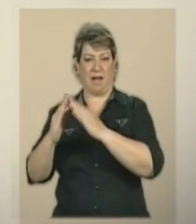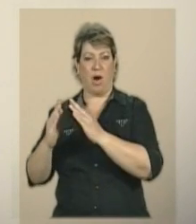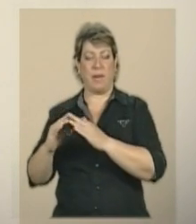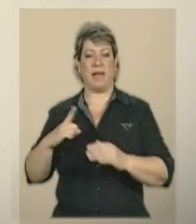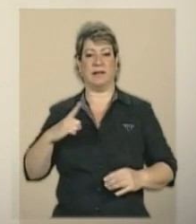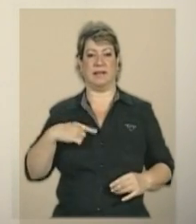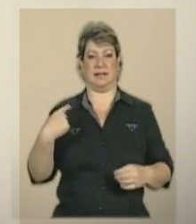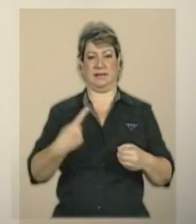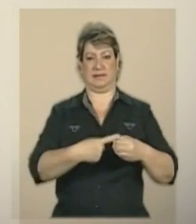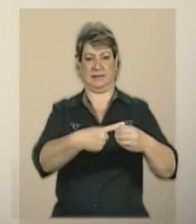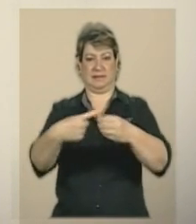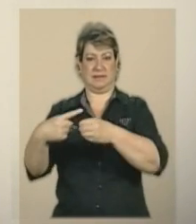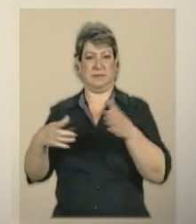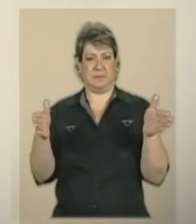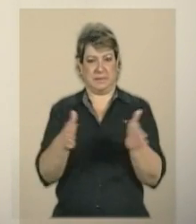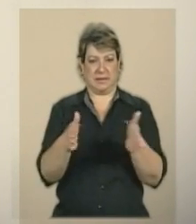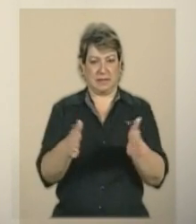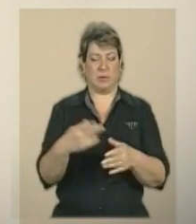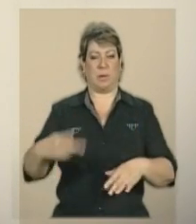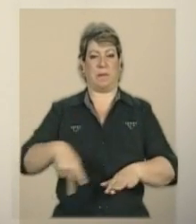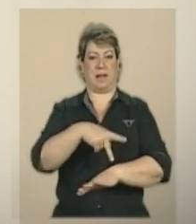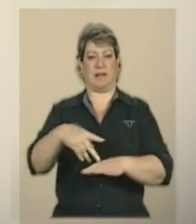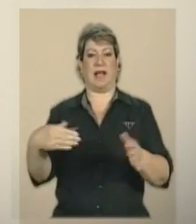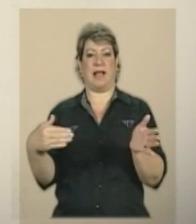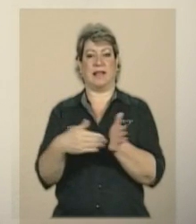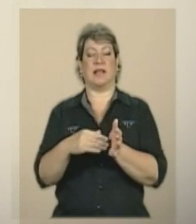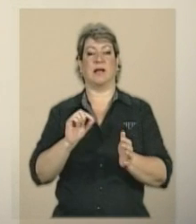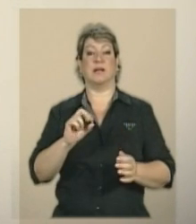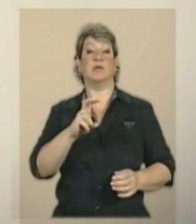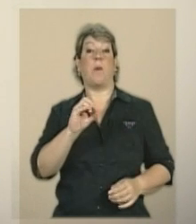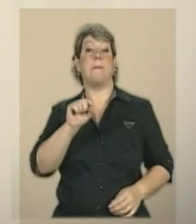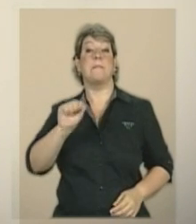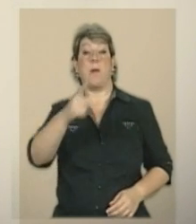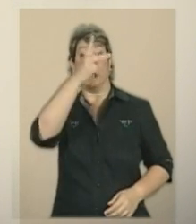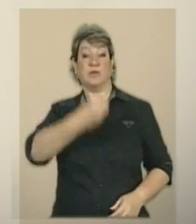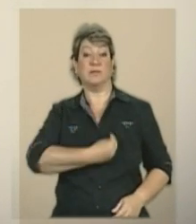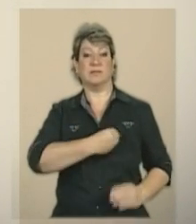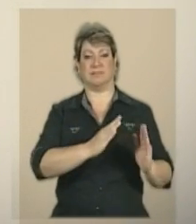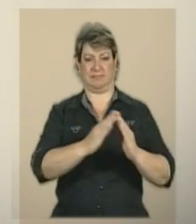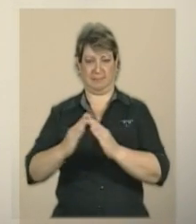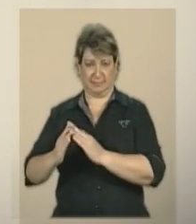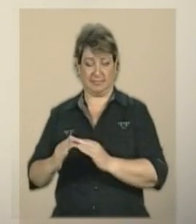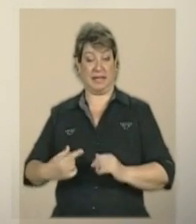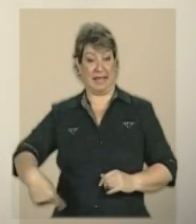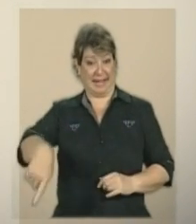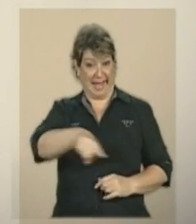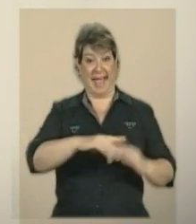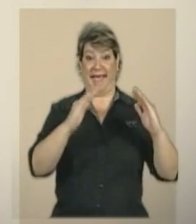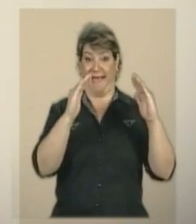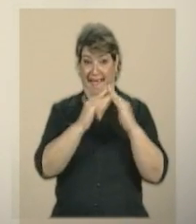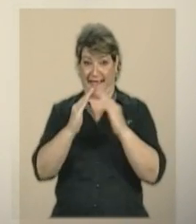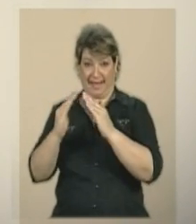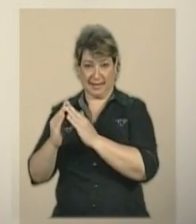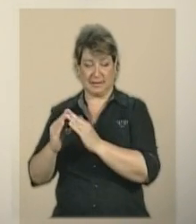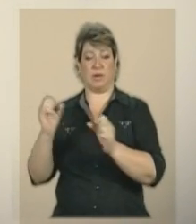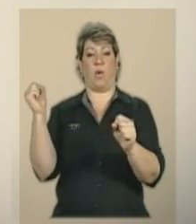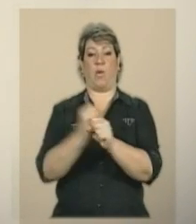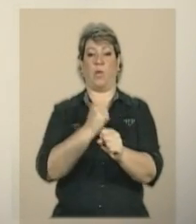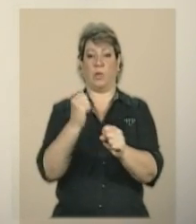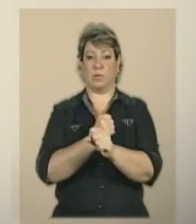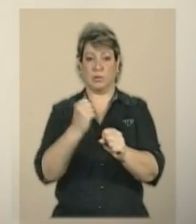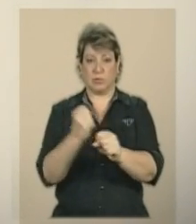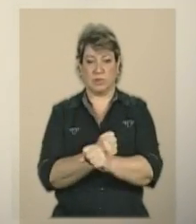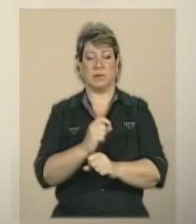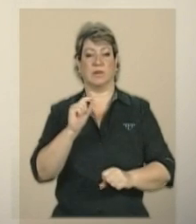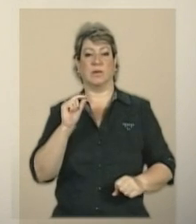cidades pequenas do país com até 50.000 habitantes Luciano as casas elas vão ser construídas